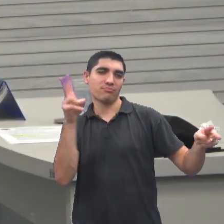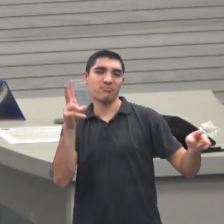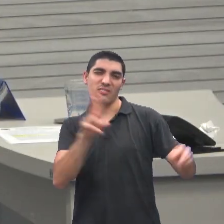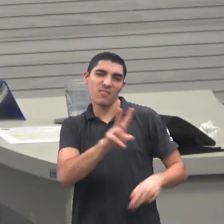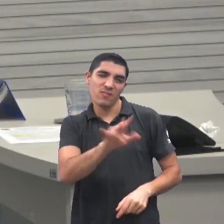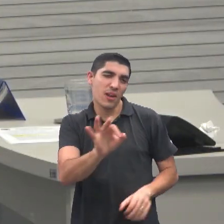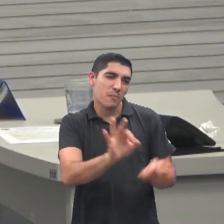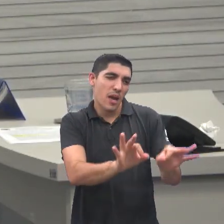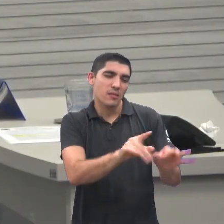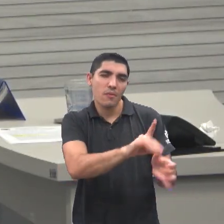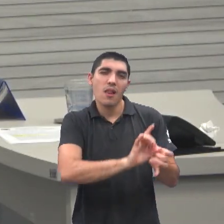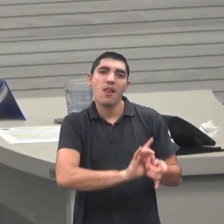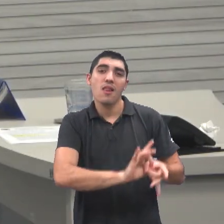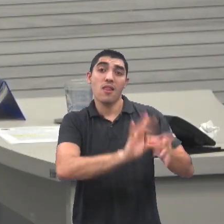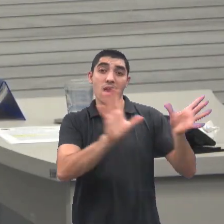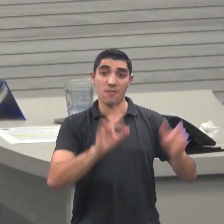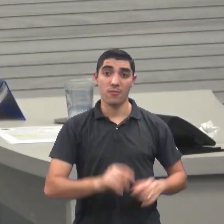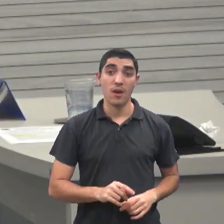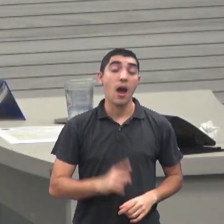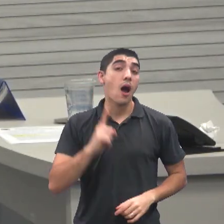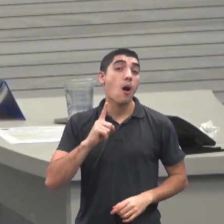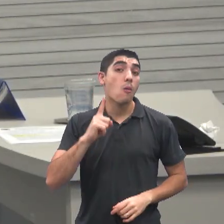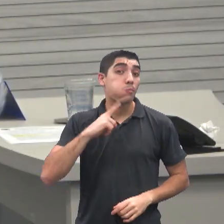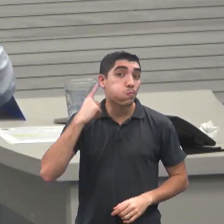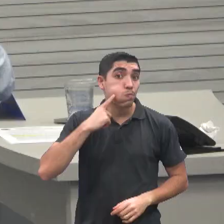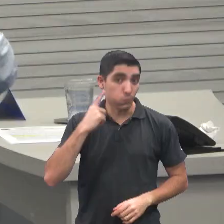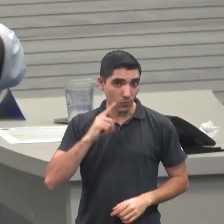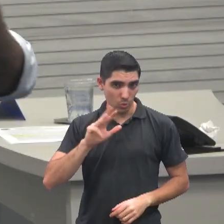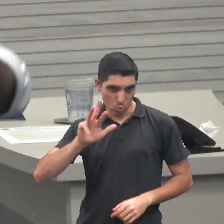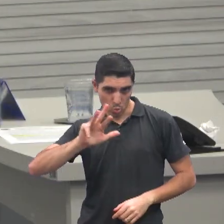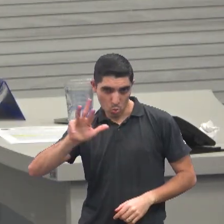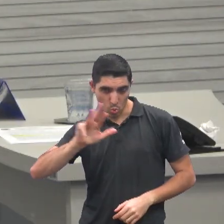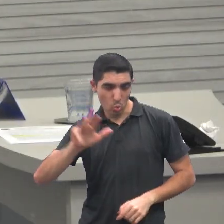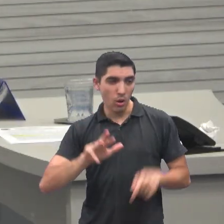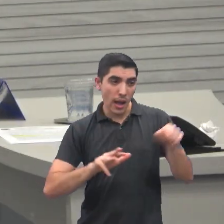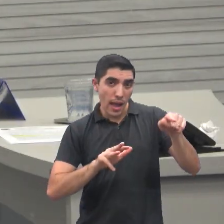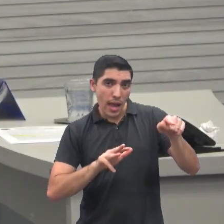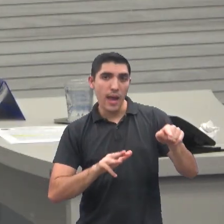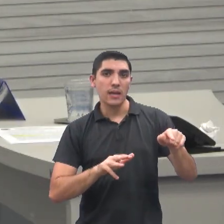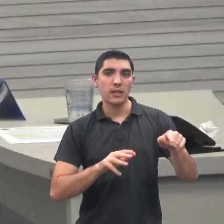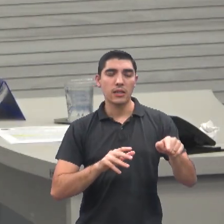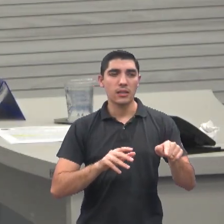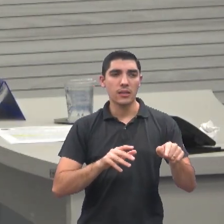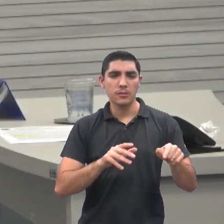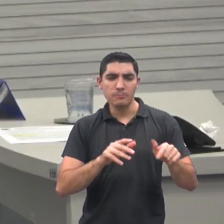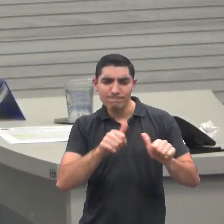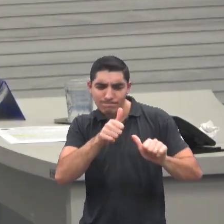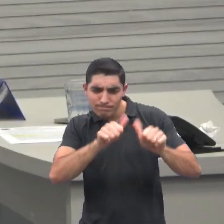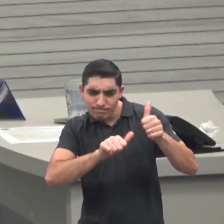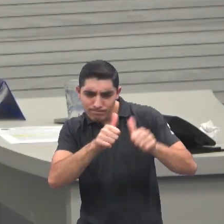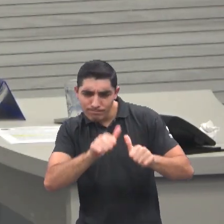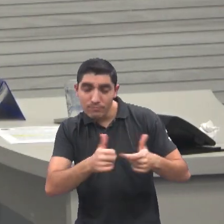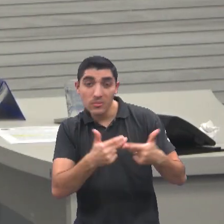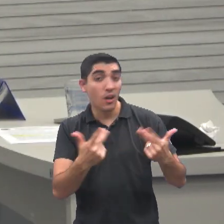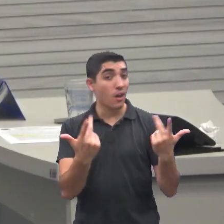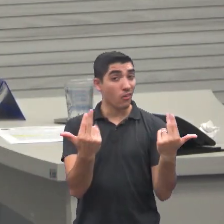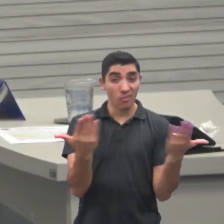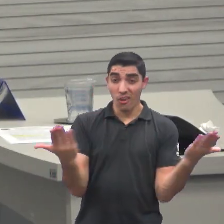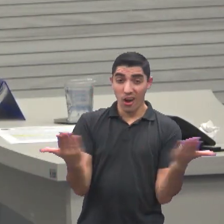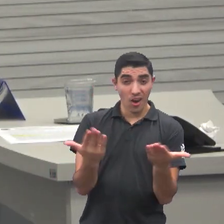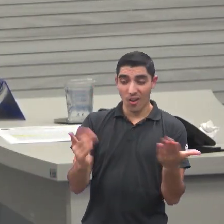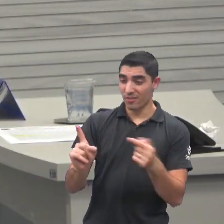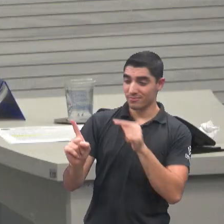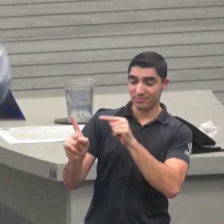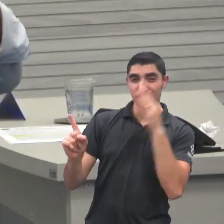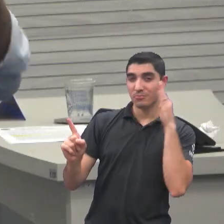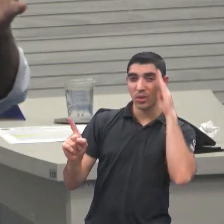advogado do Lula entrar procurando todos os erros da condenação do Lula. Estão fazendo a mesma coisa com o